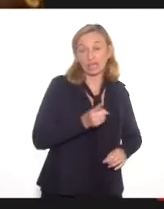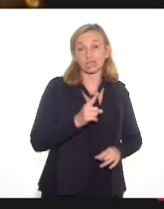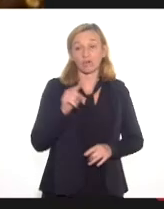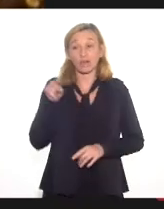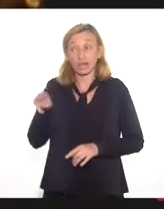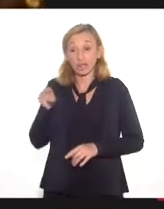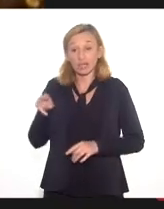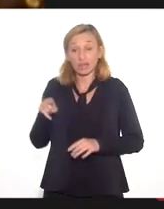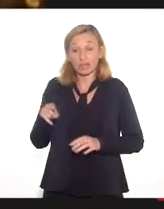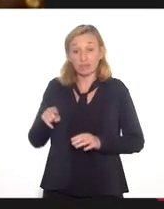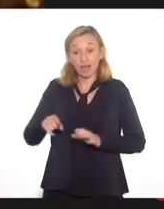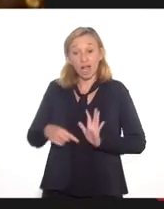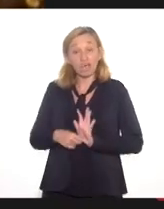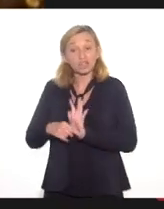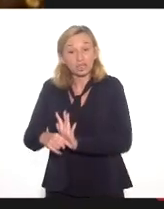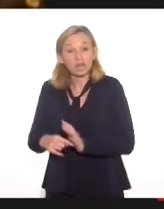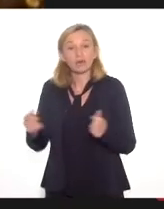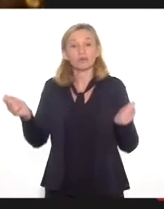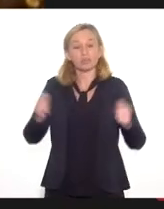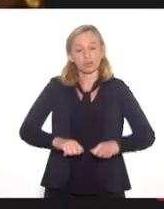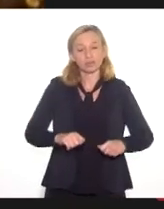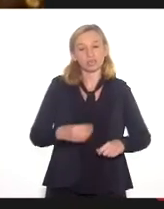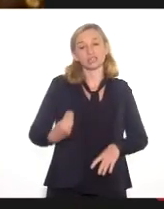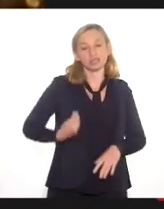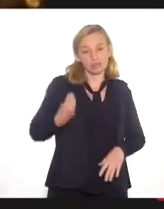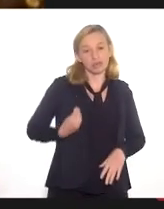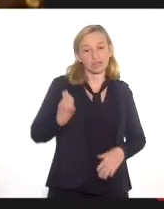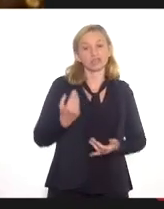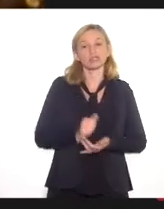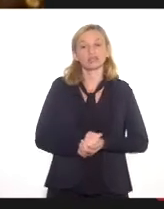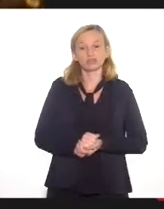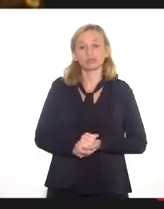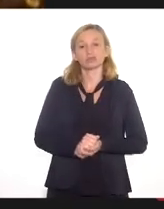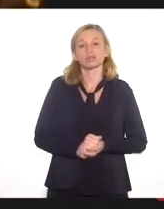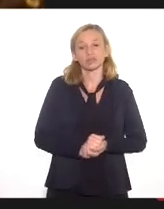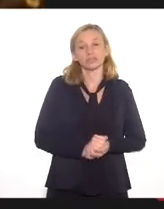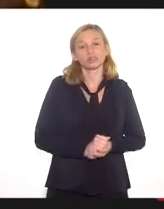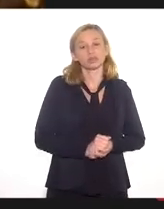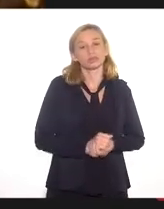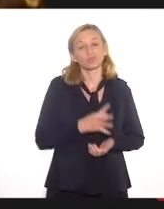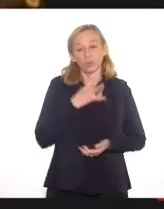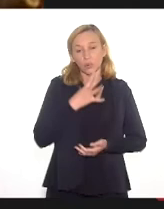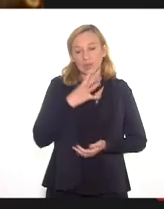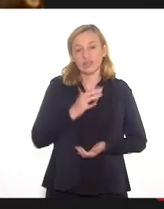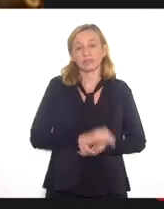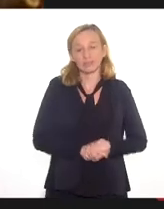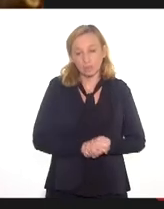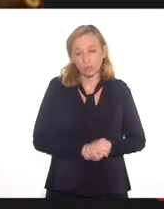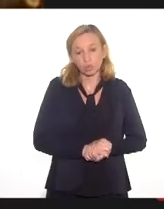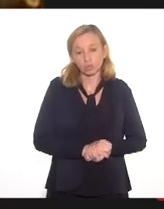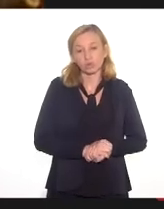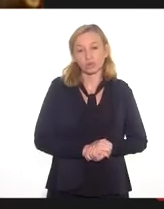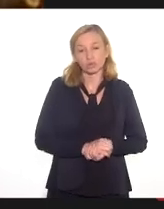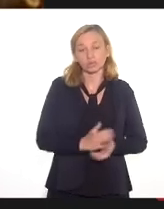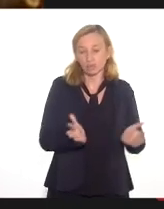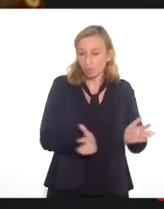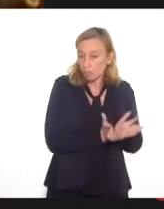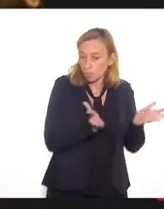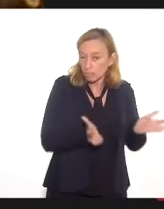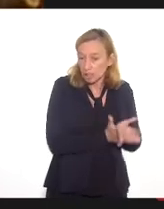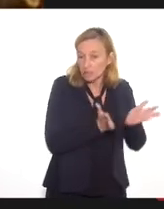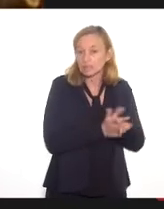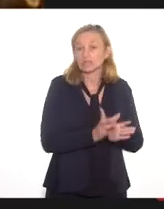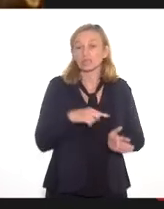que vai prover possibilidade de sobrevivência a partir do reconhecimento da miserabilidade